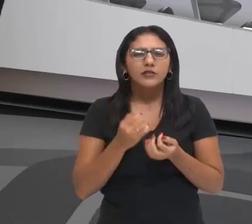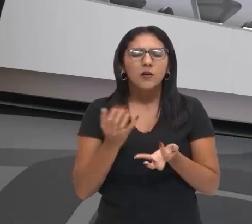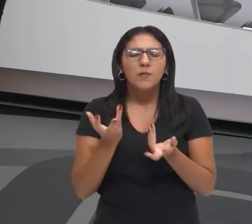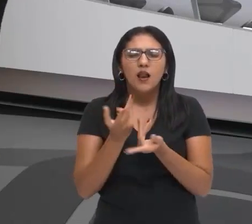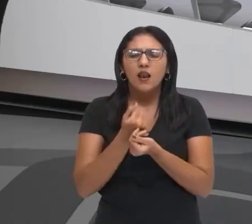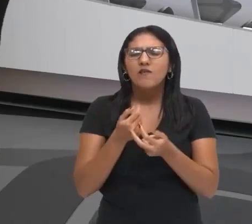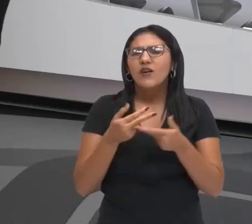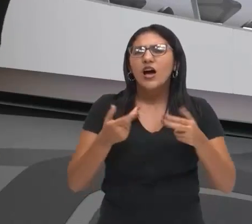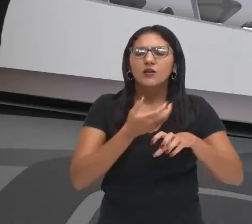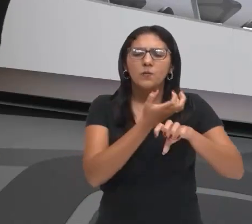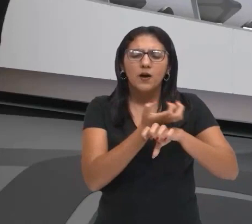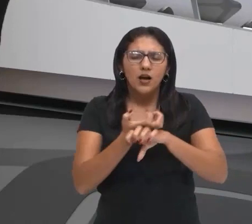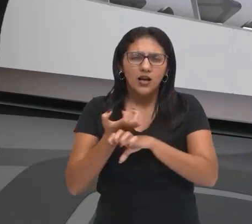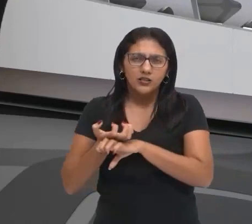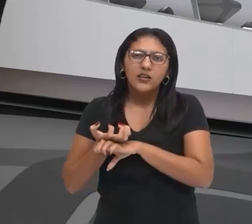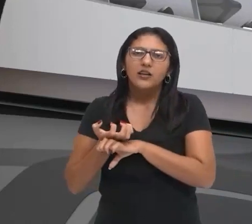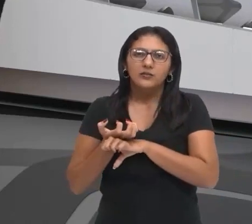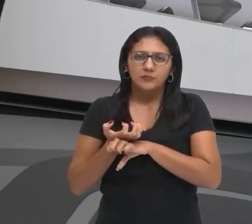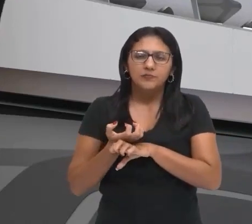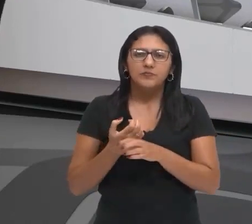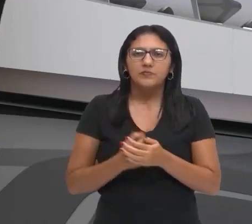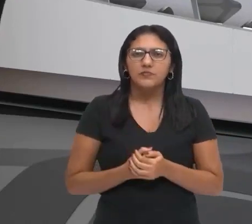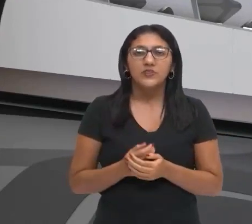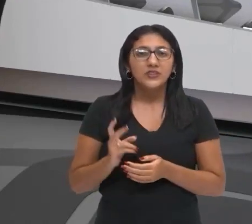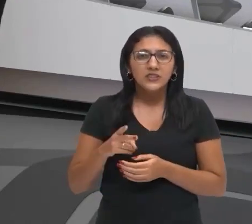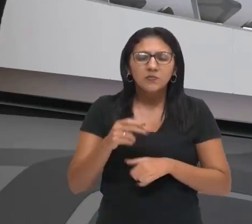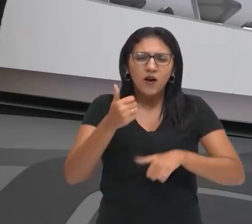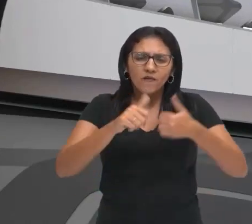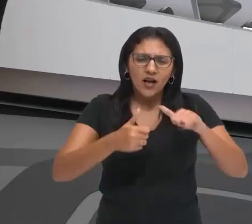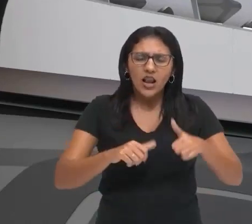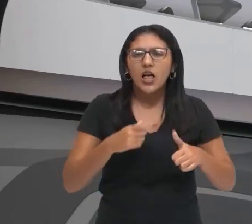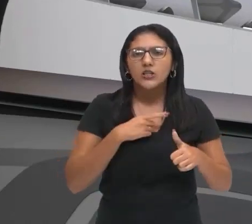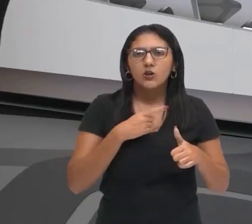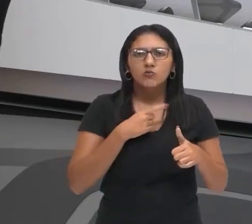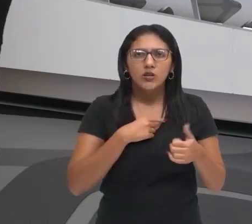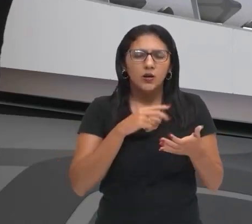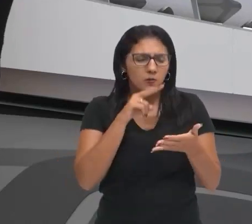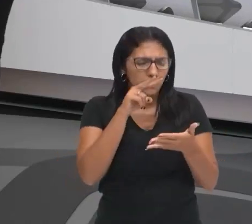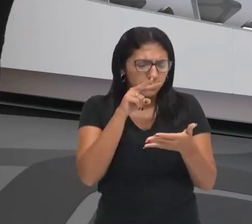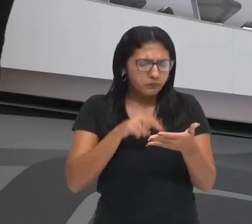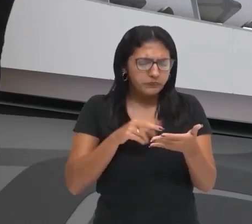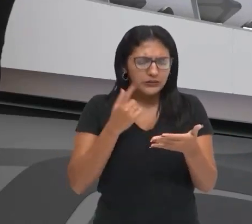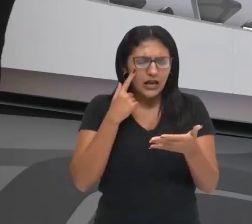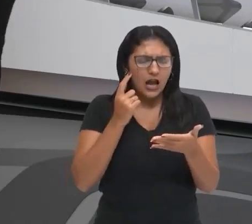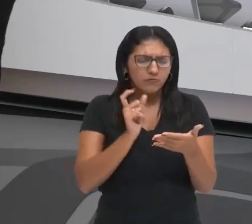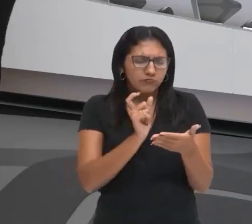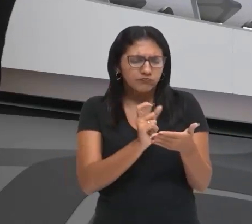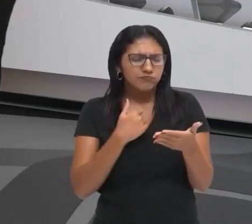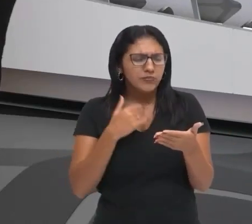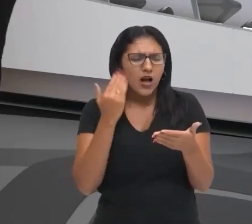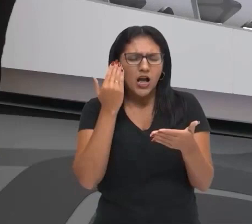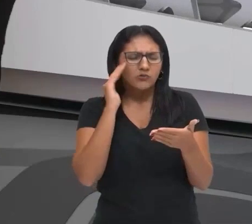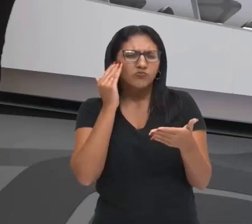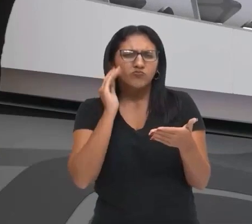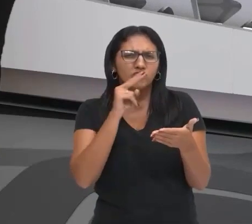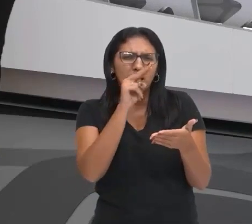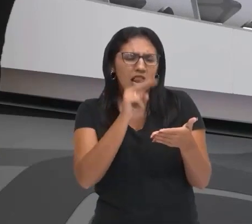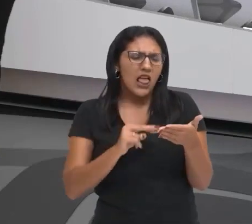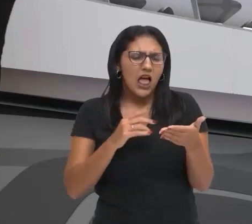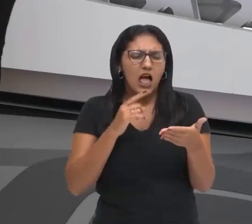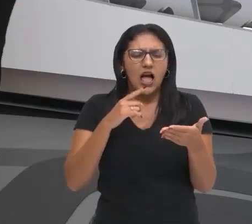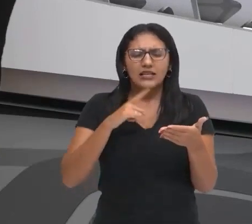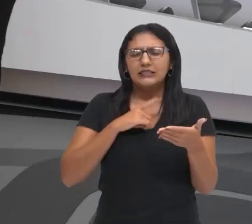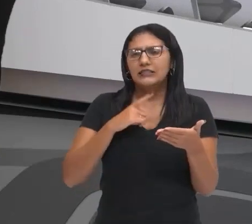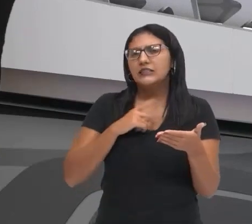todos os componentes. Porque toda avaliação ela tem um comando. Se eu não souber interpretar aquele comando, eu vou ter